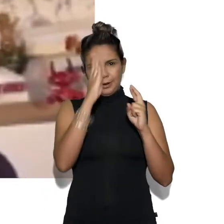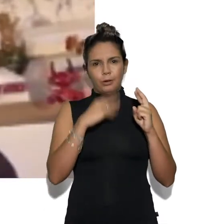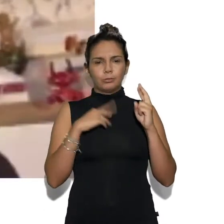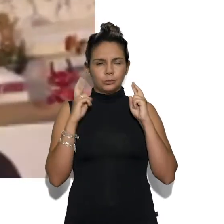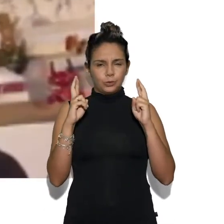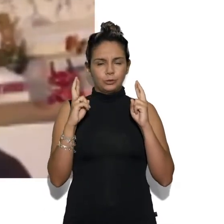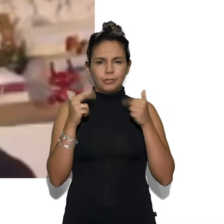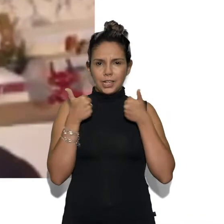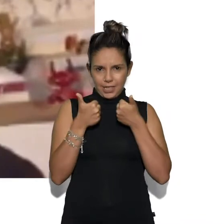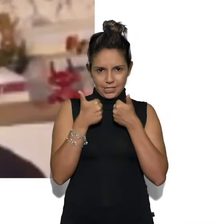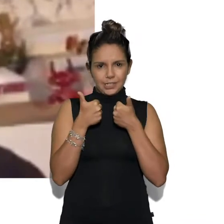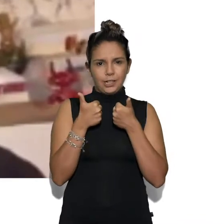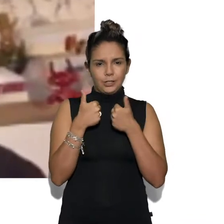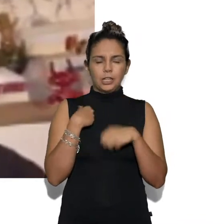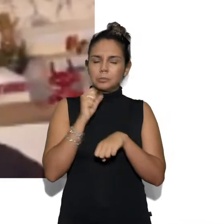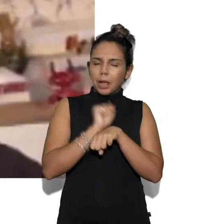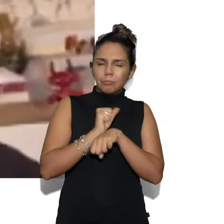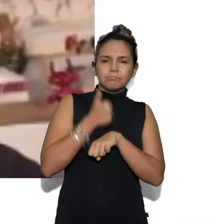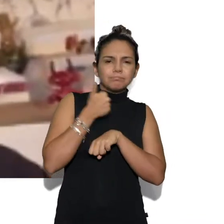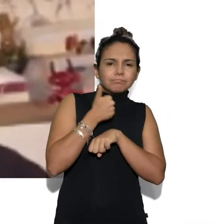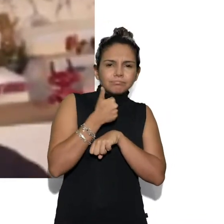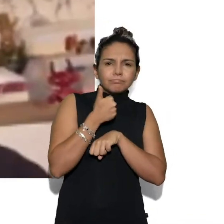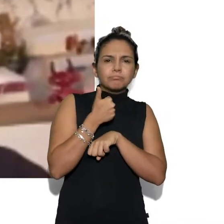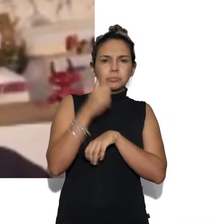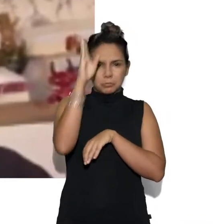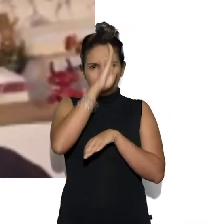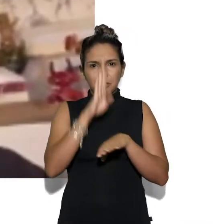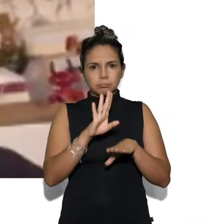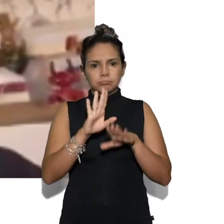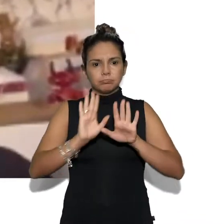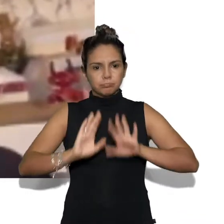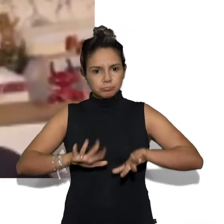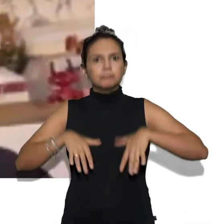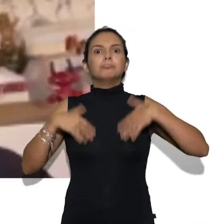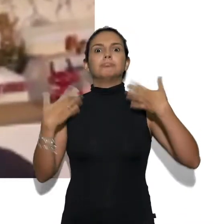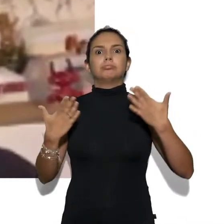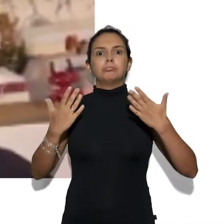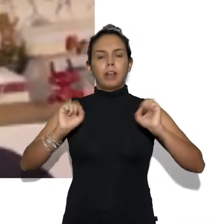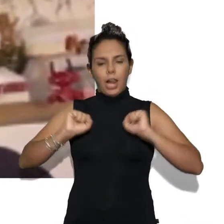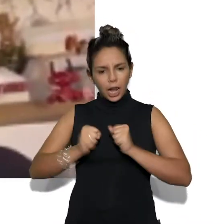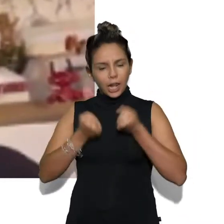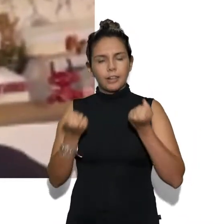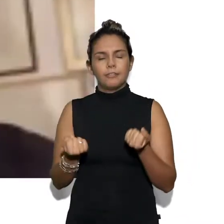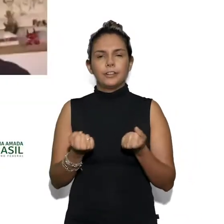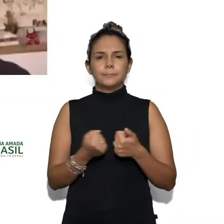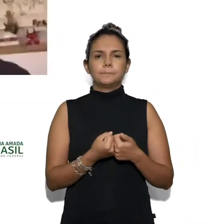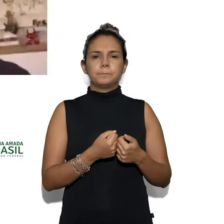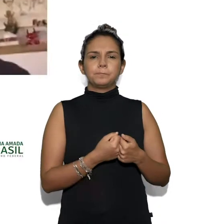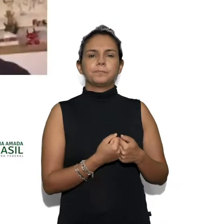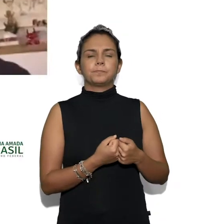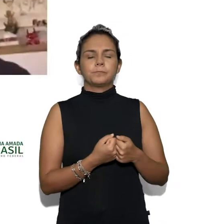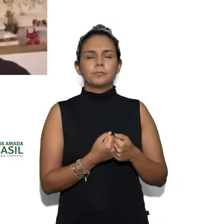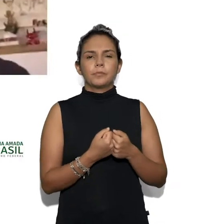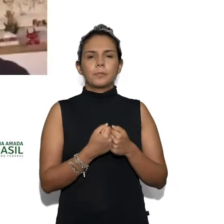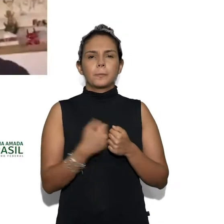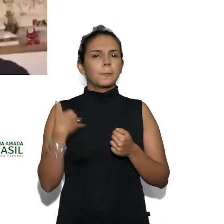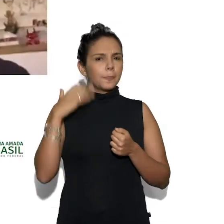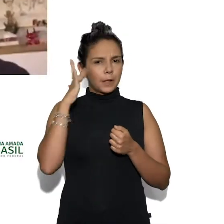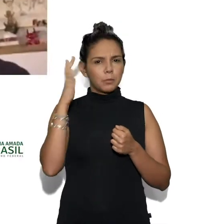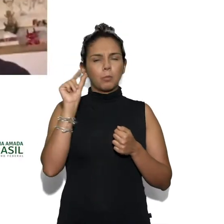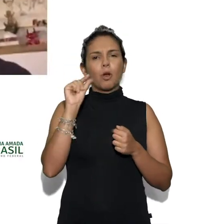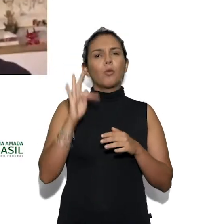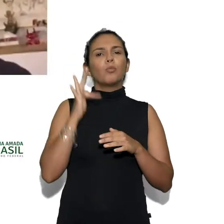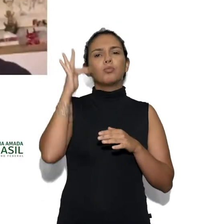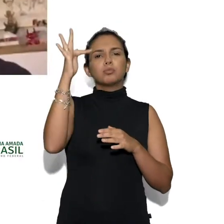tenho esperança, assim, quase a certeza de que o Brasil vai dar certo. Eu sei, eu penso um pouco